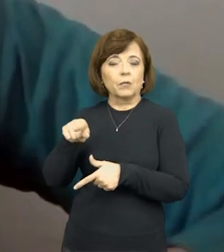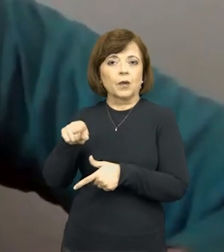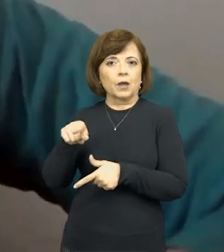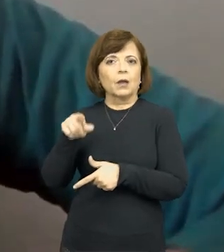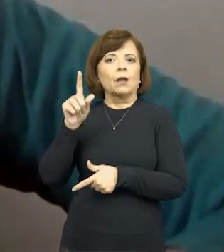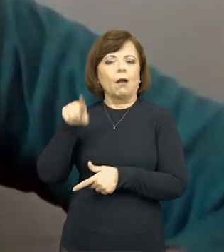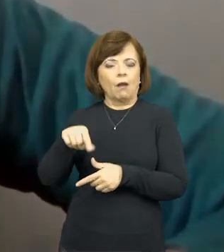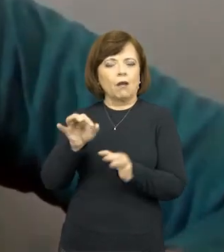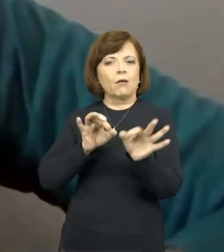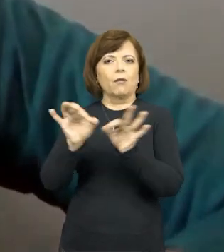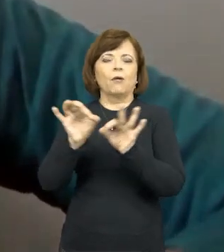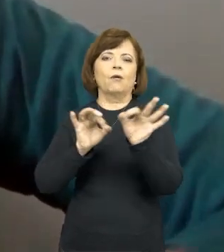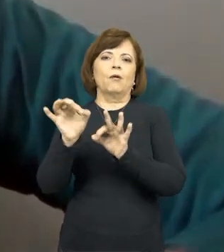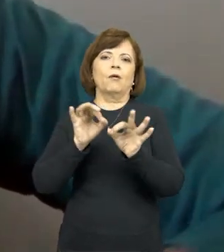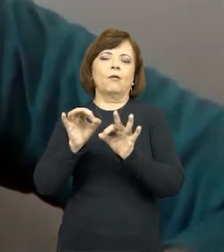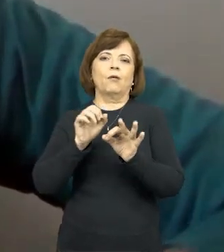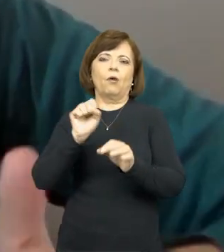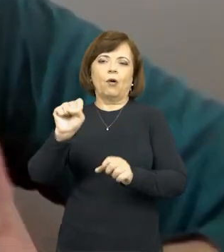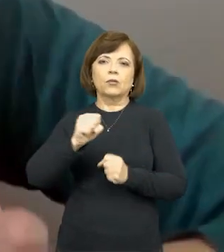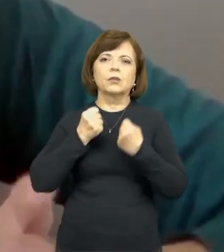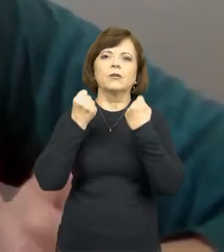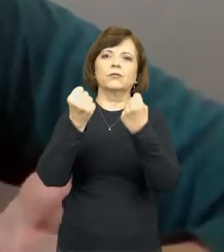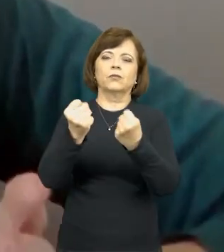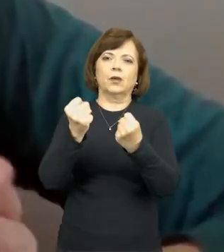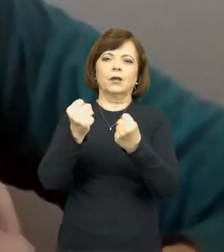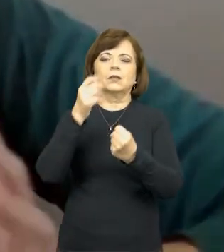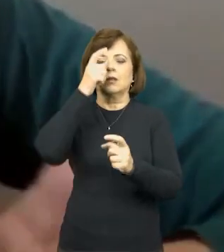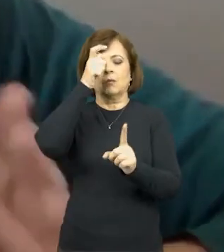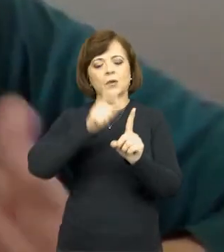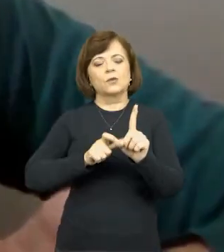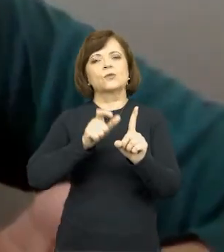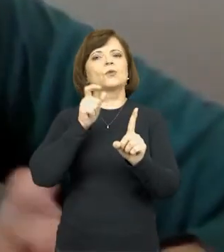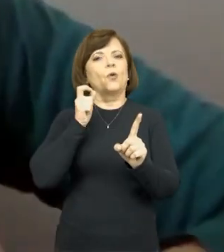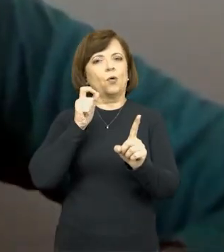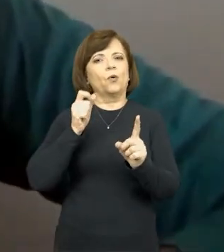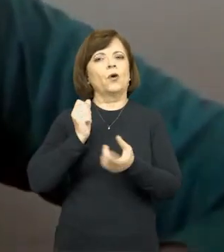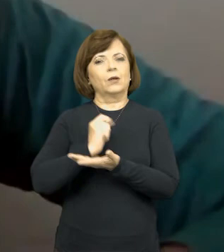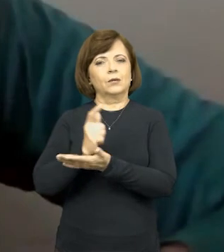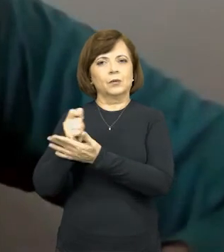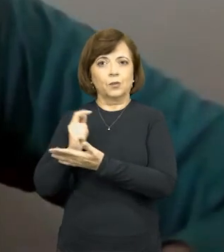passo é buscar um órgão de defesa do consumidor. É importante o consumidor estar bem